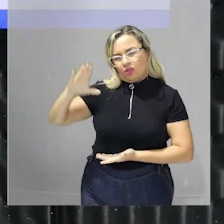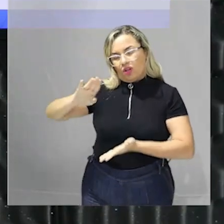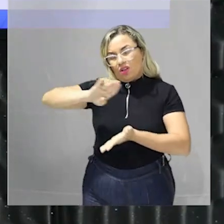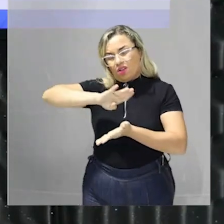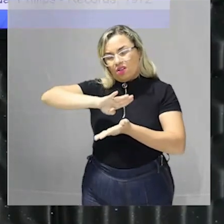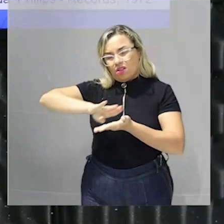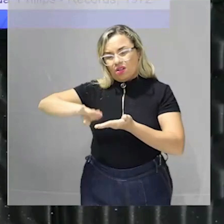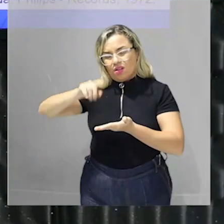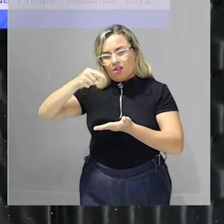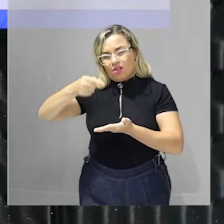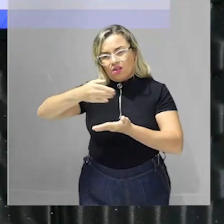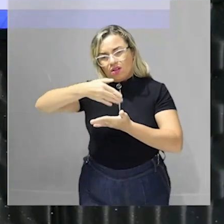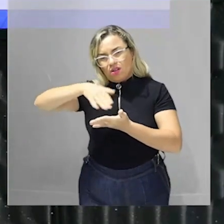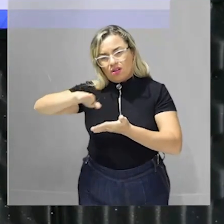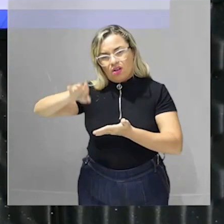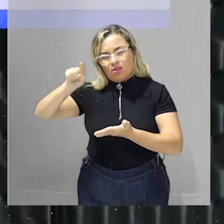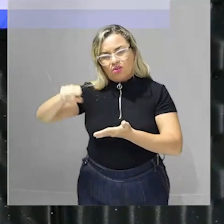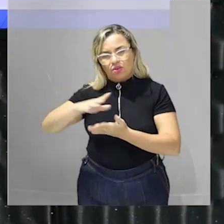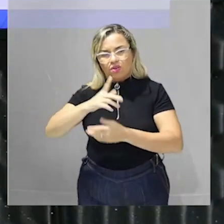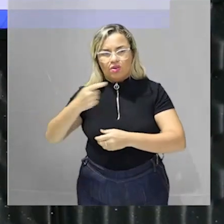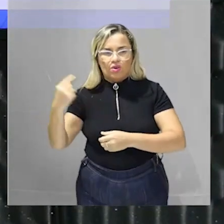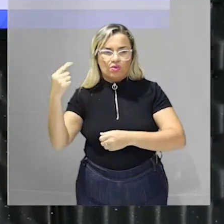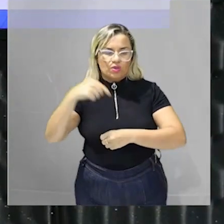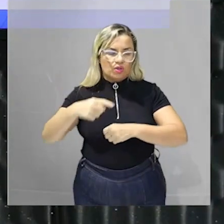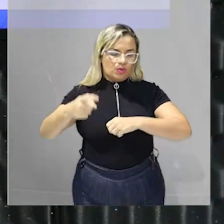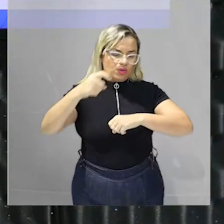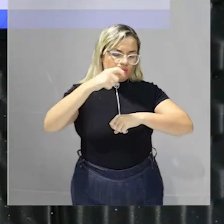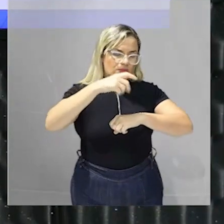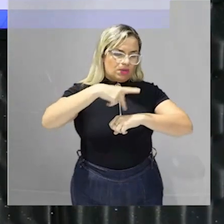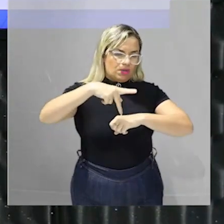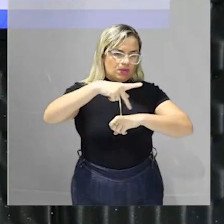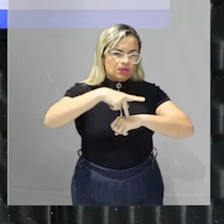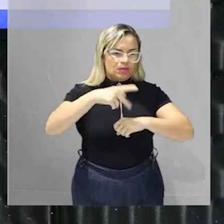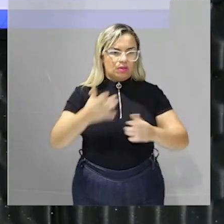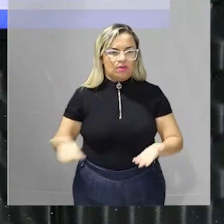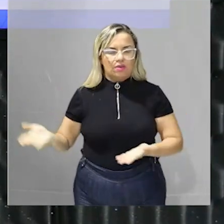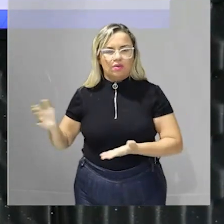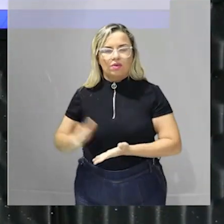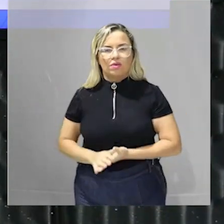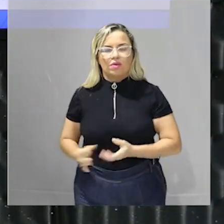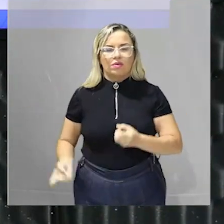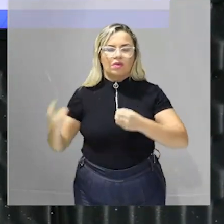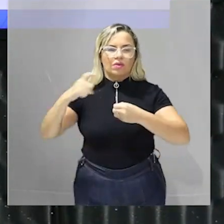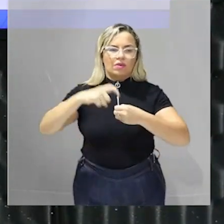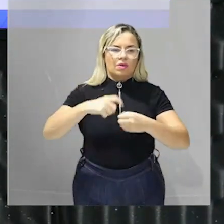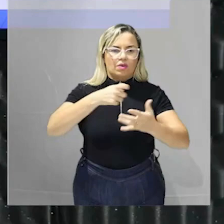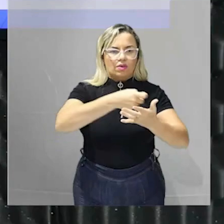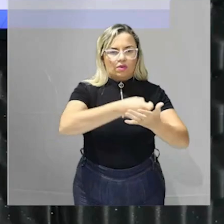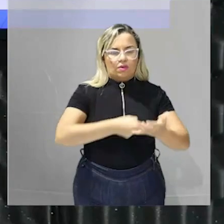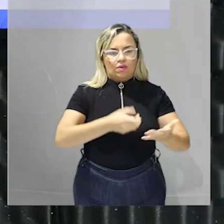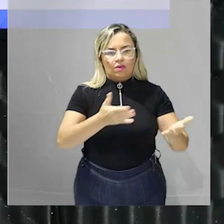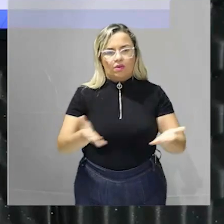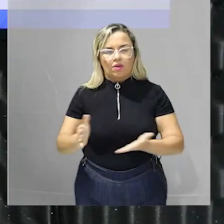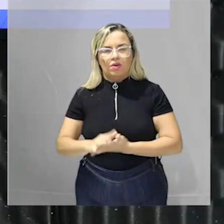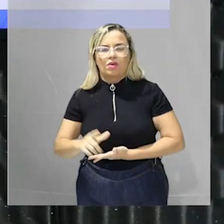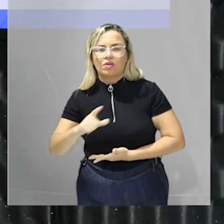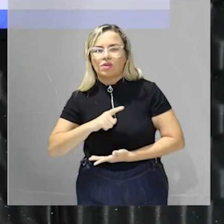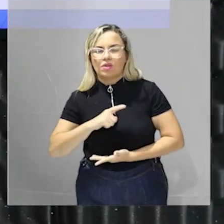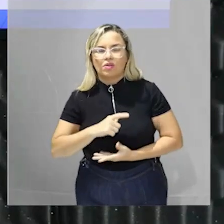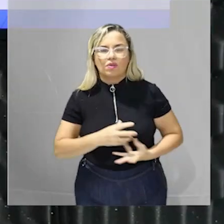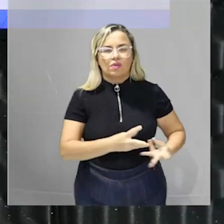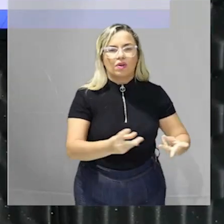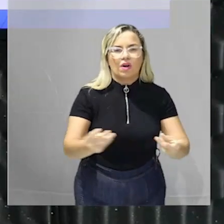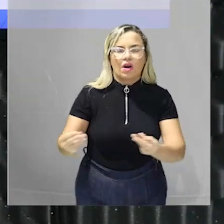Porque vamos voltar lá no texto? Olha só, eu tenho tantos irmãos, eu tenho tantos irmãos que eu não posso contar,